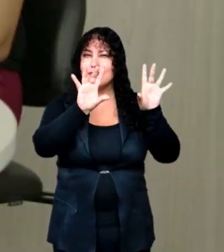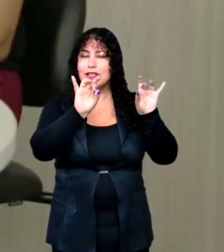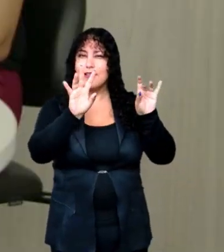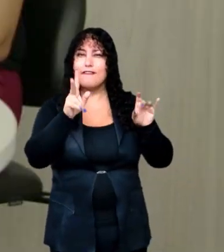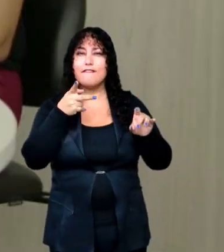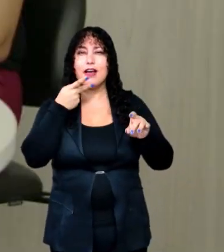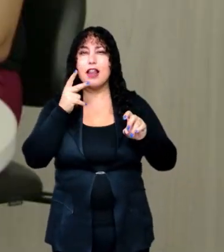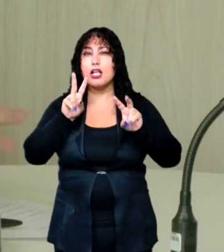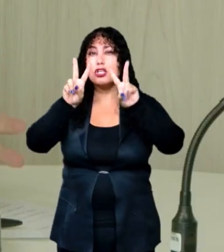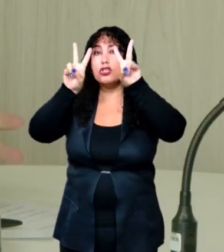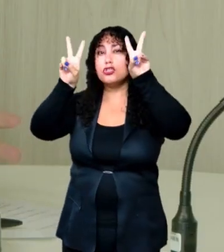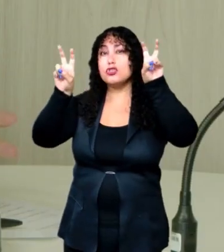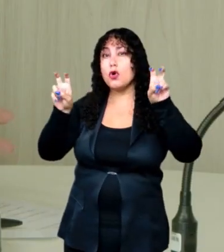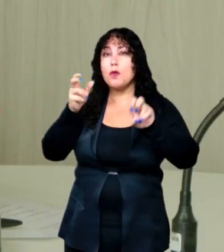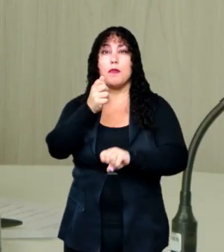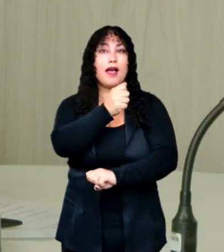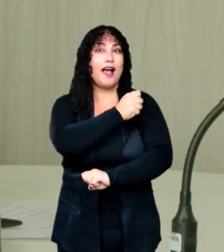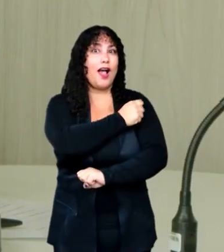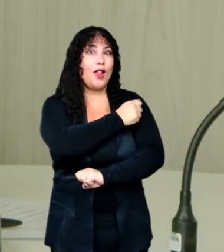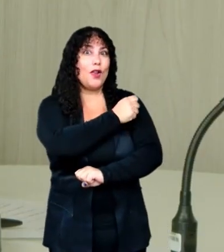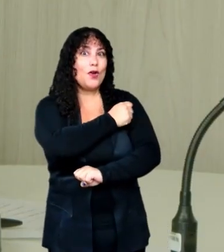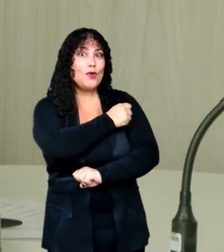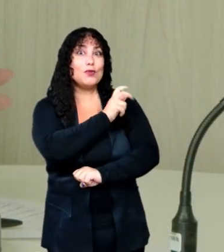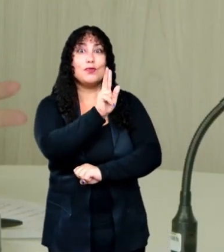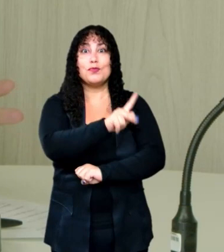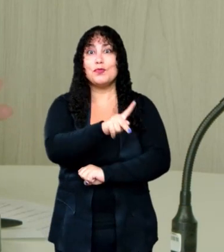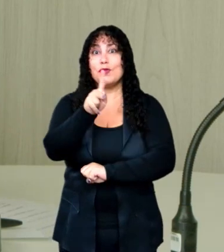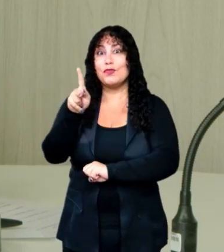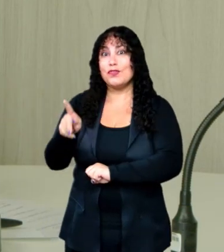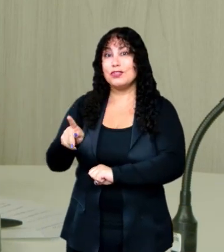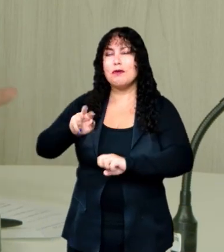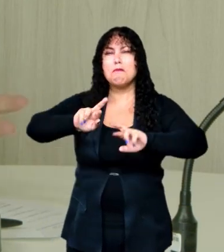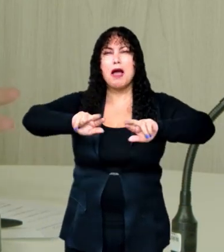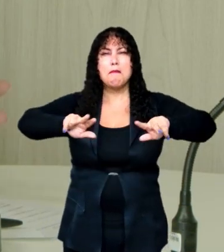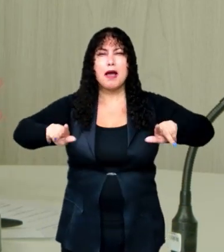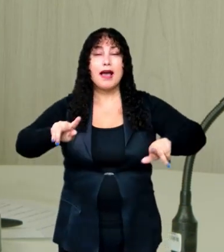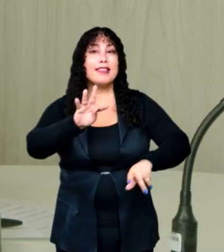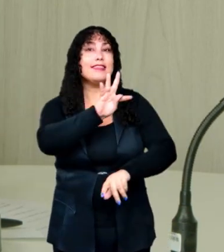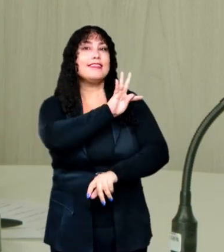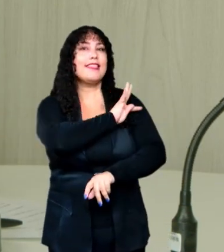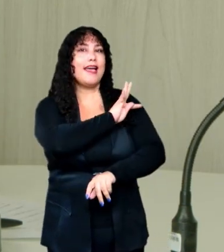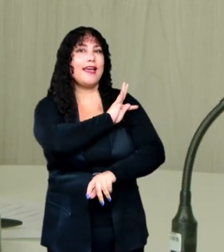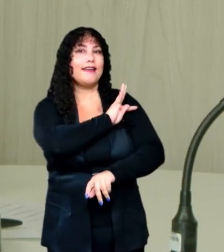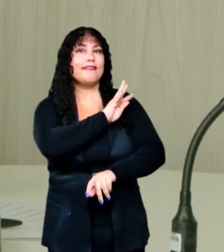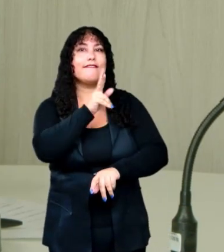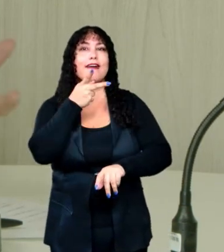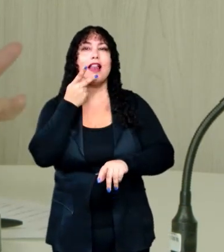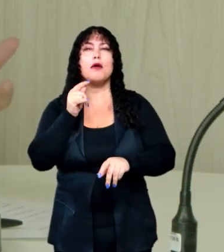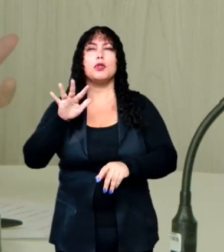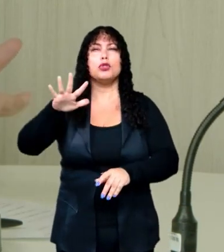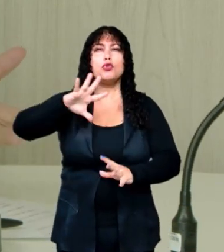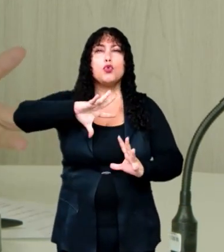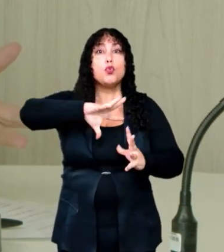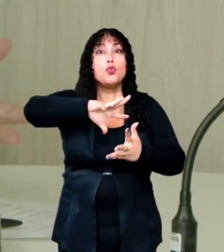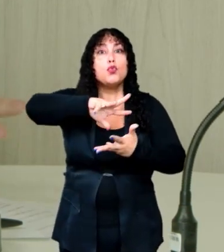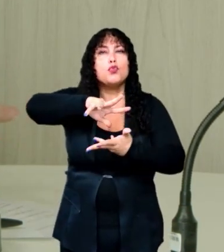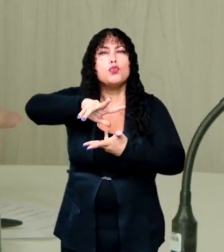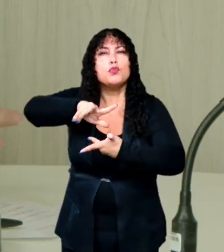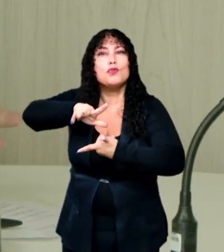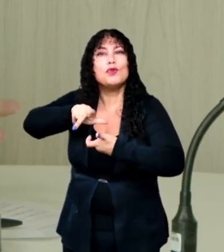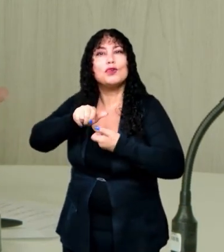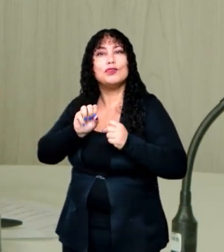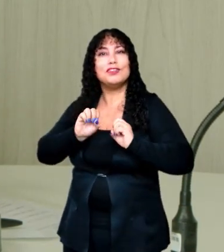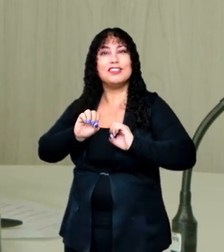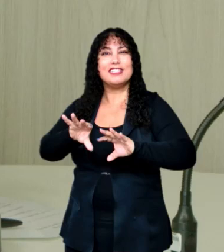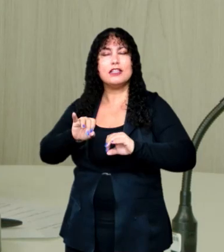a respeito dos estudantes, dos docentes, professores, técnicos, nós falamos dentro do universo do ensino,